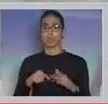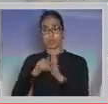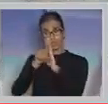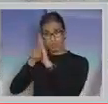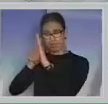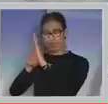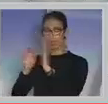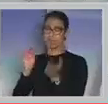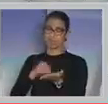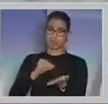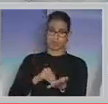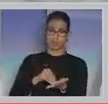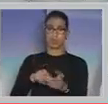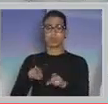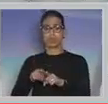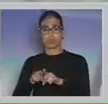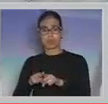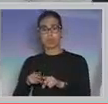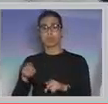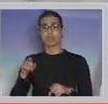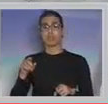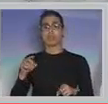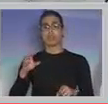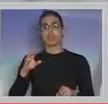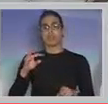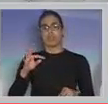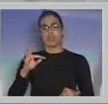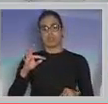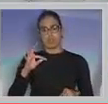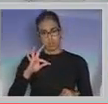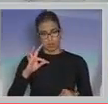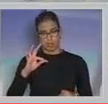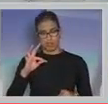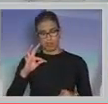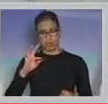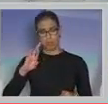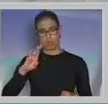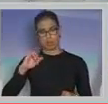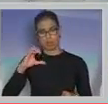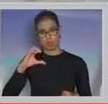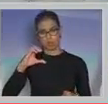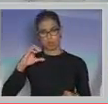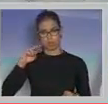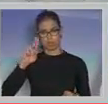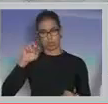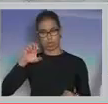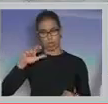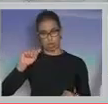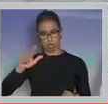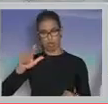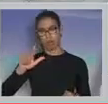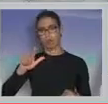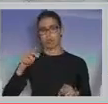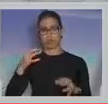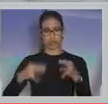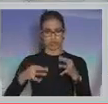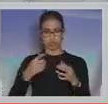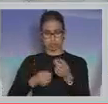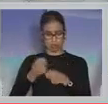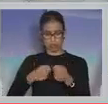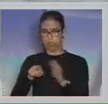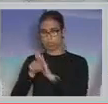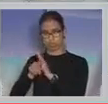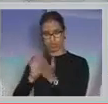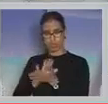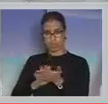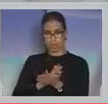investigação nenhuma aqui em São Paulo Tribunal de Contas não investiga Assembleia Legislativa da investiga o governo eu